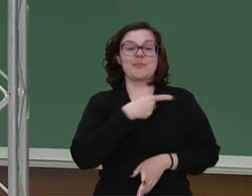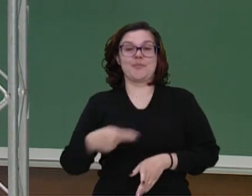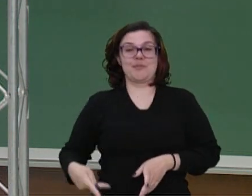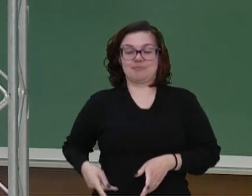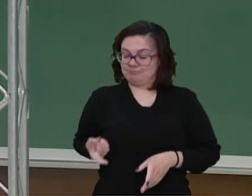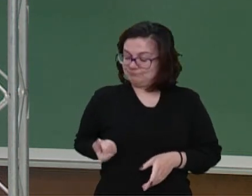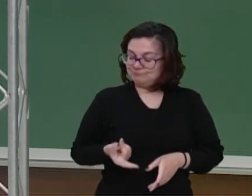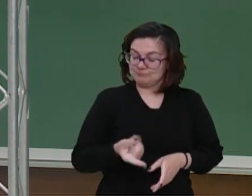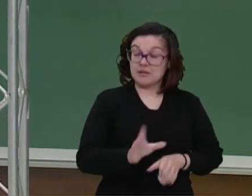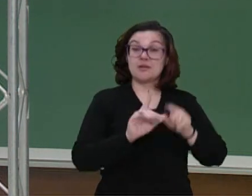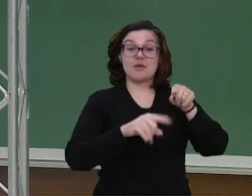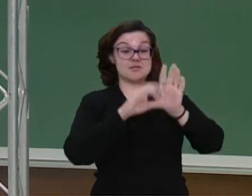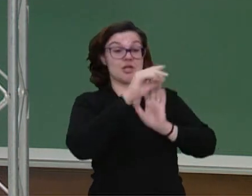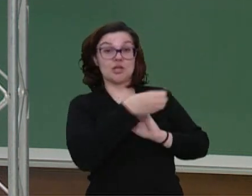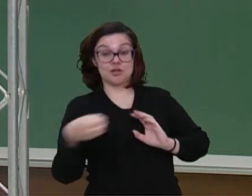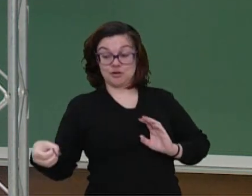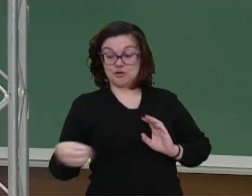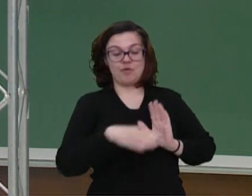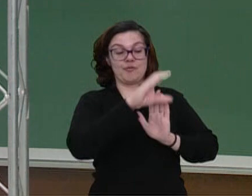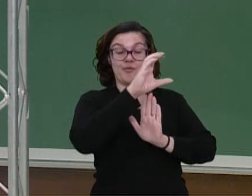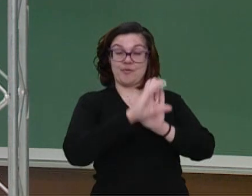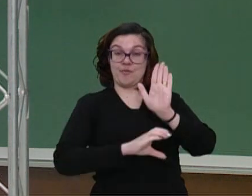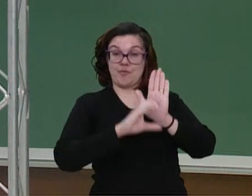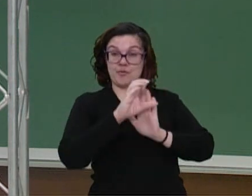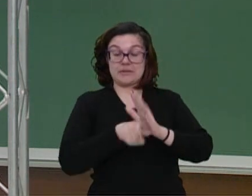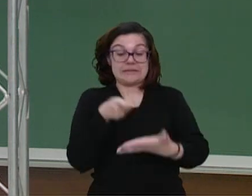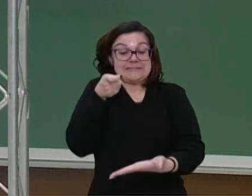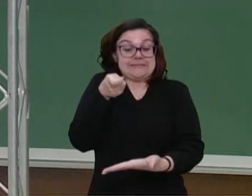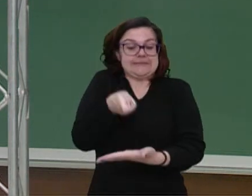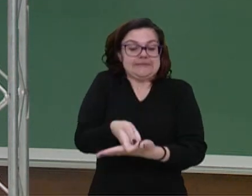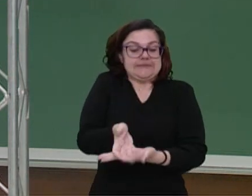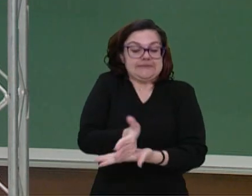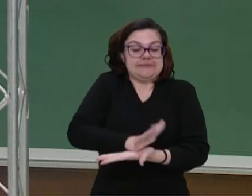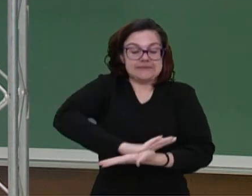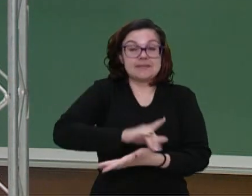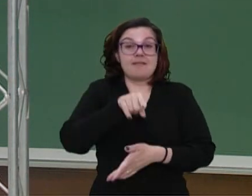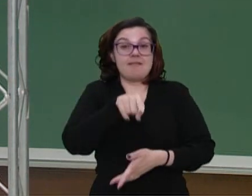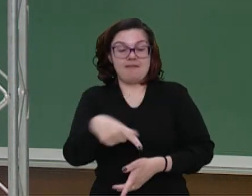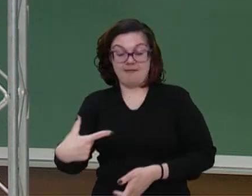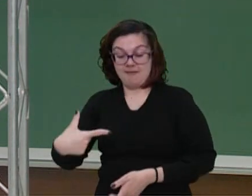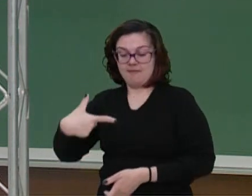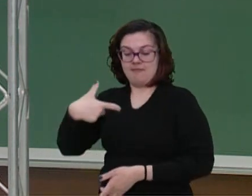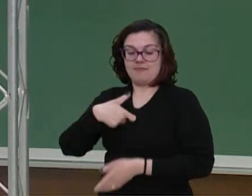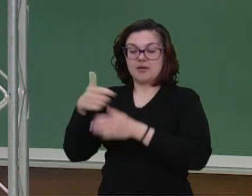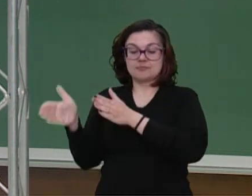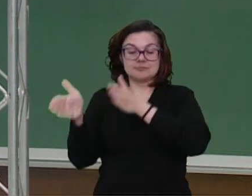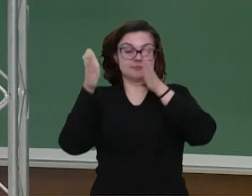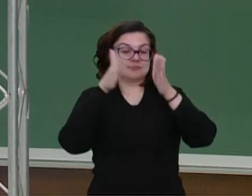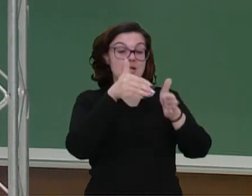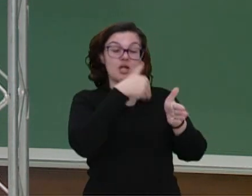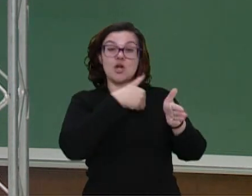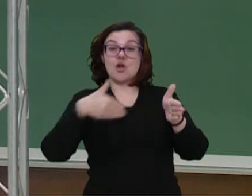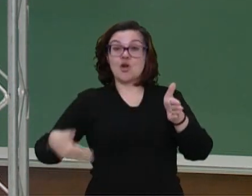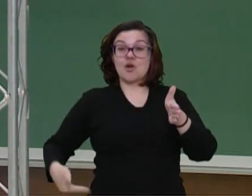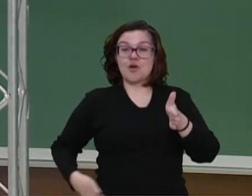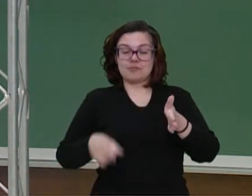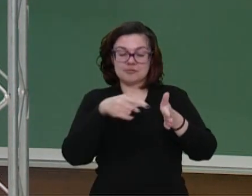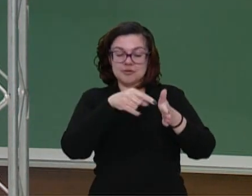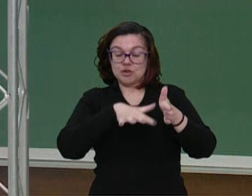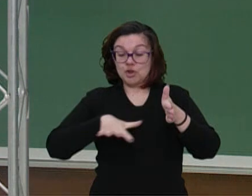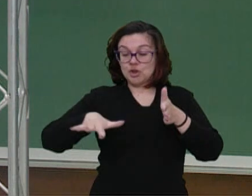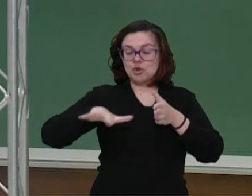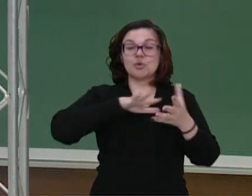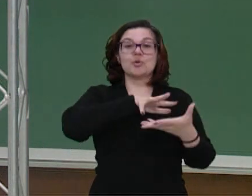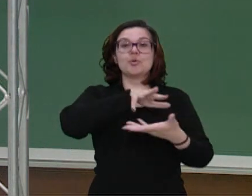Essa Constituição, de modelo bastante ditatorial, inclui o Vargas naqueles governantes que, no resto